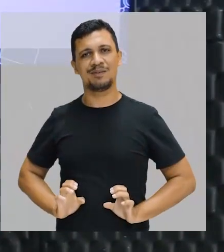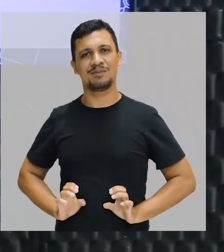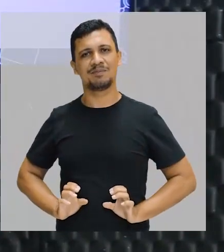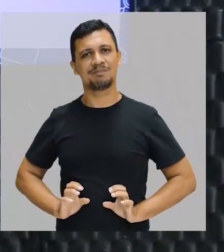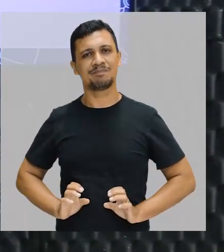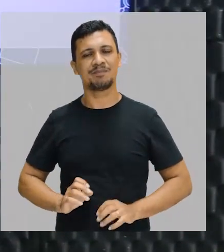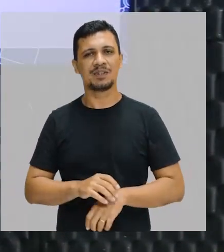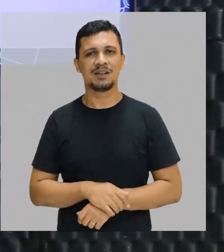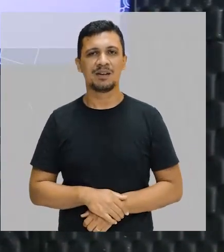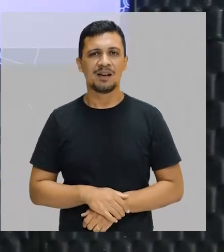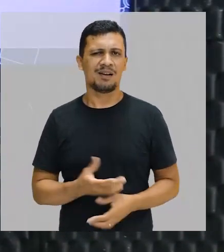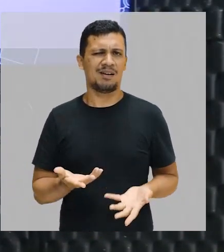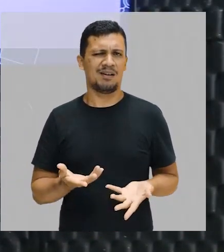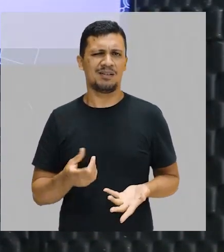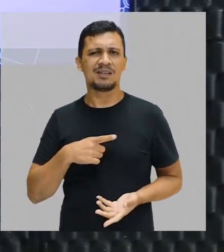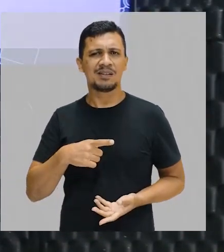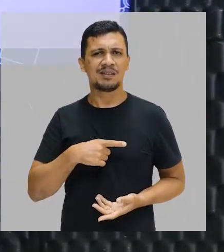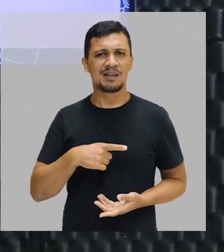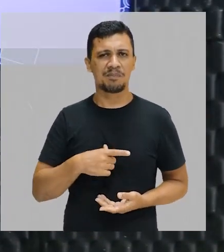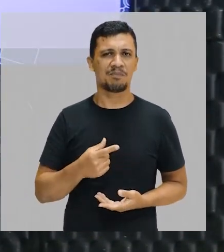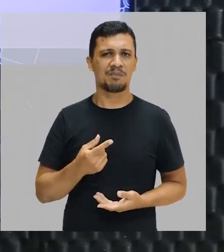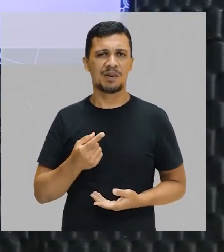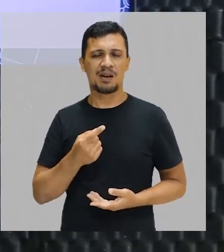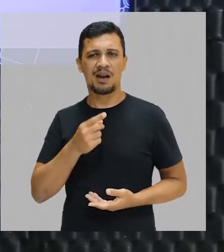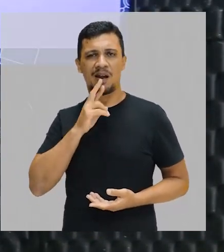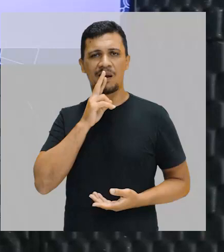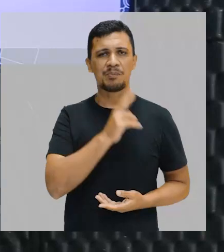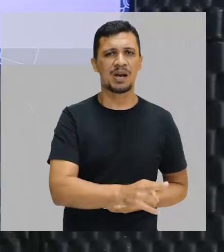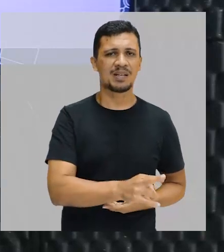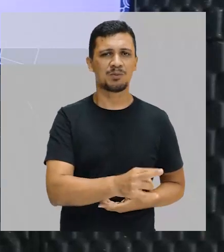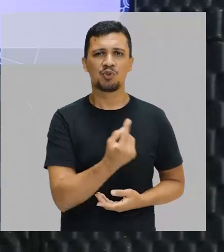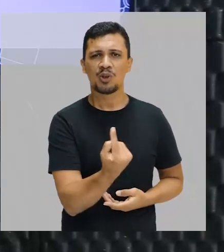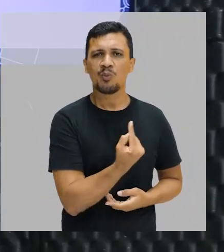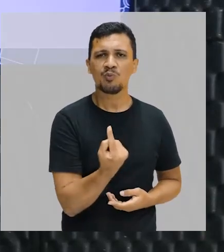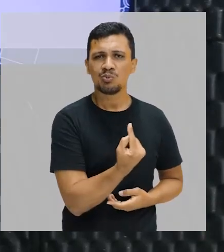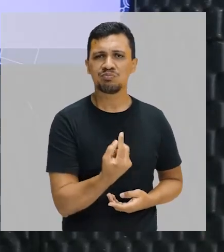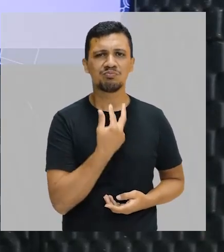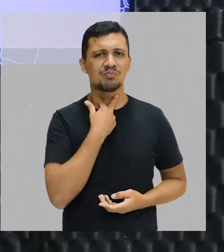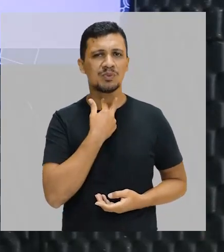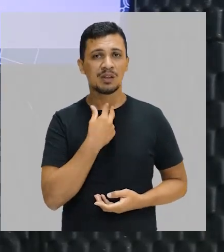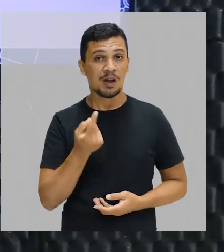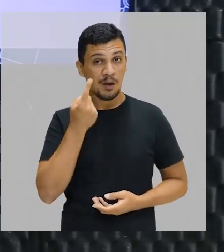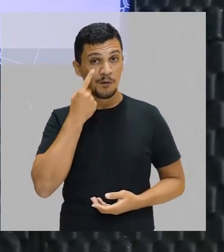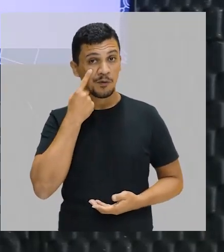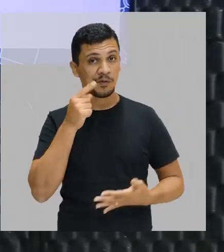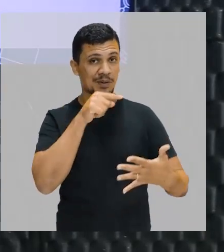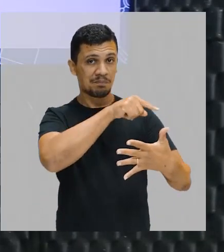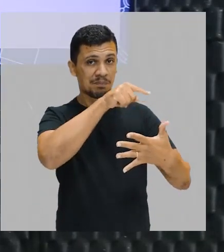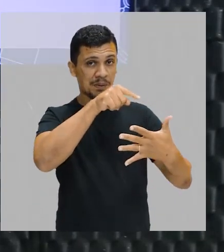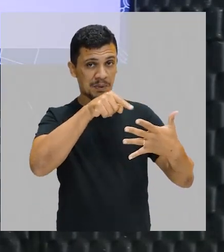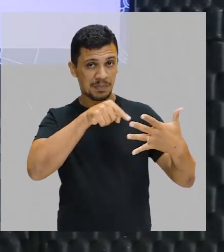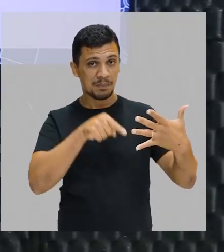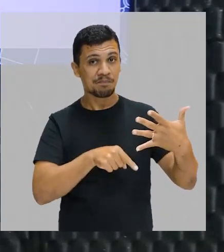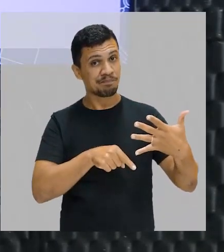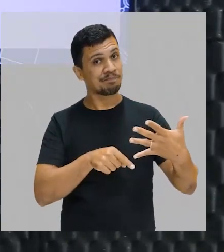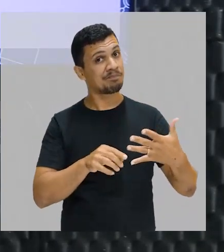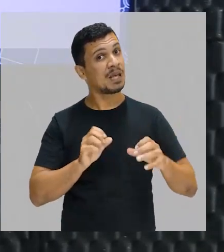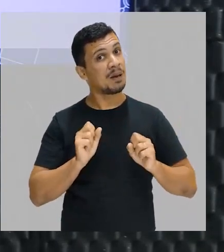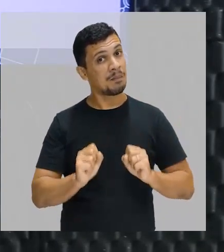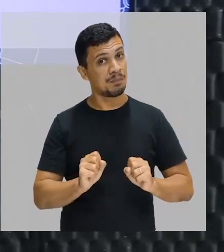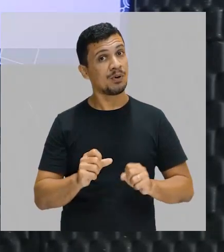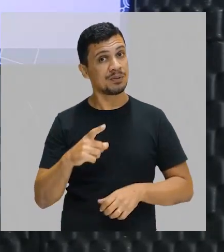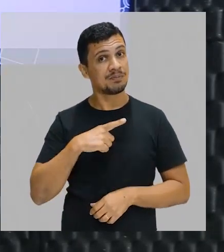dá para fechar uma questão, né? Mas vamos ver aqui quais os elementos que estão nas alternativas que talvez